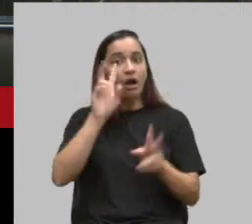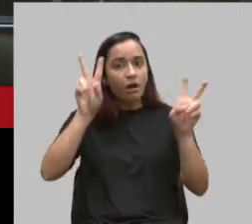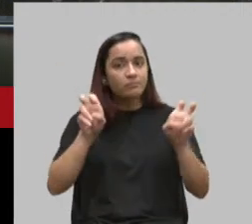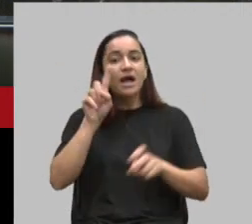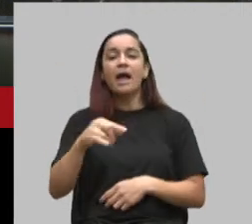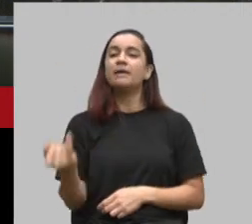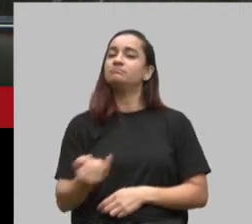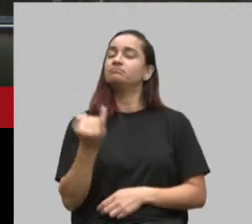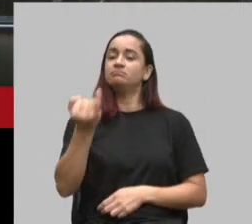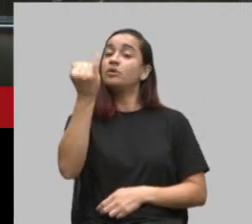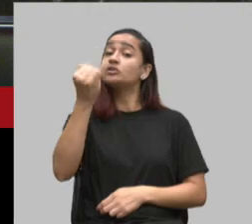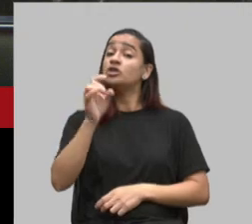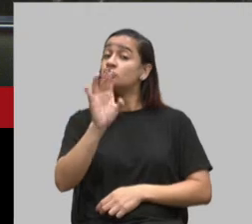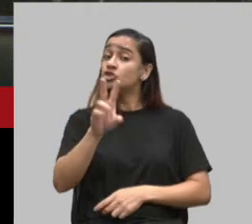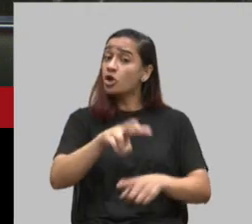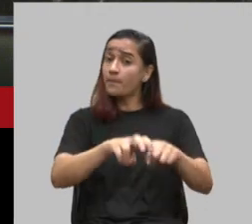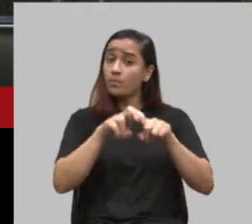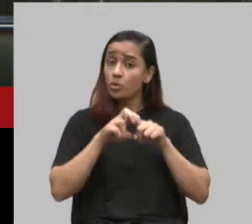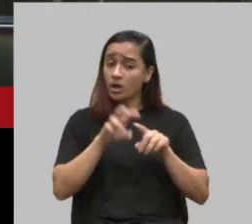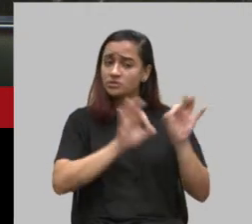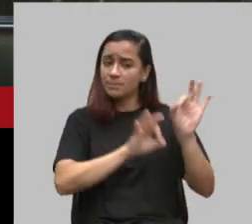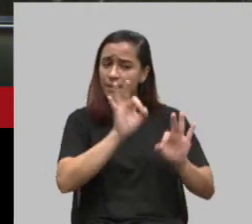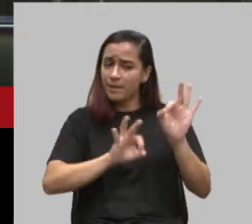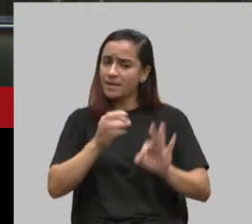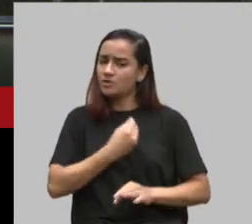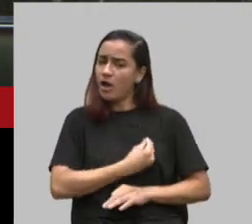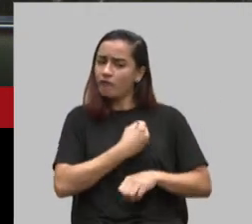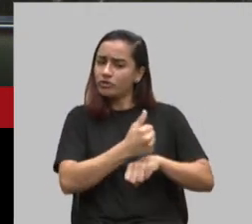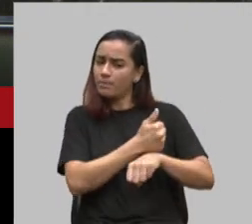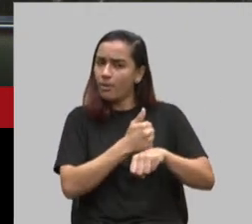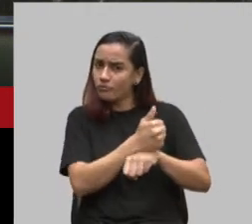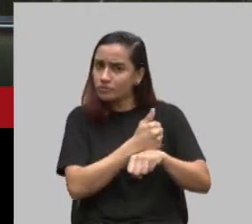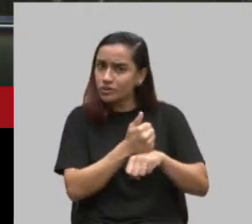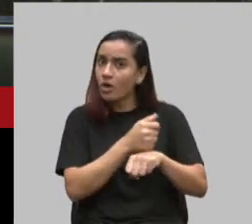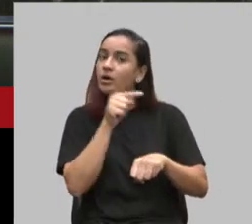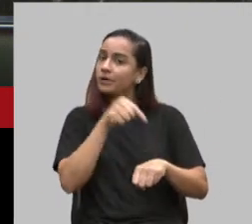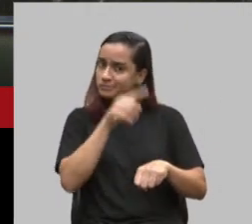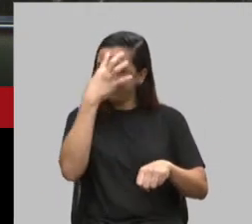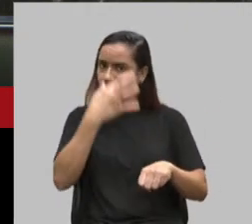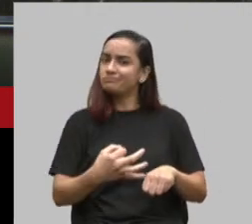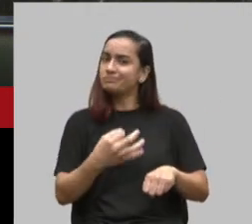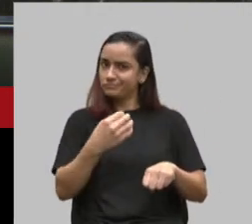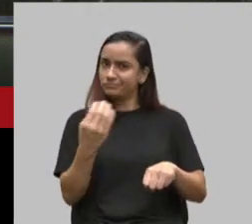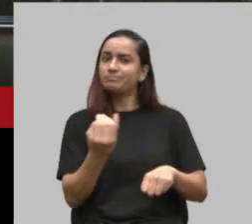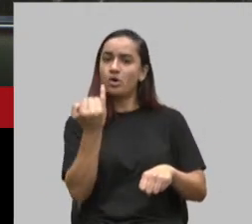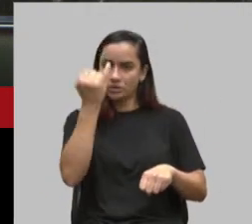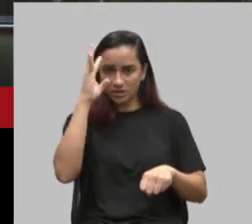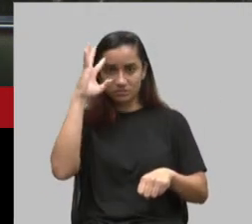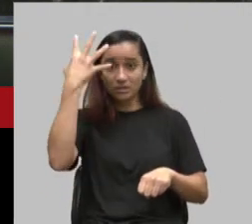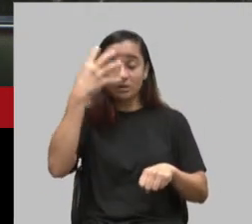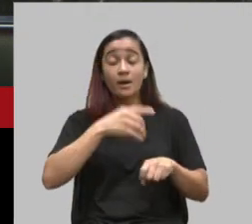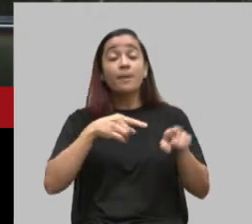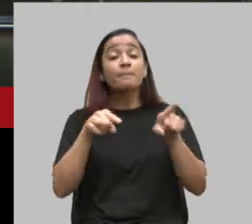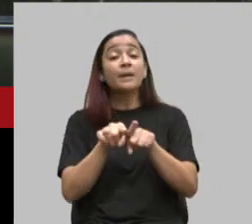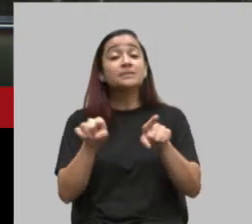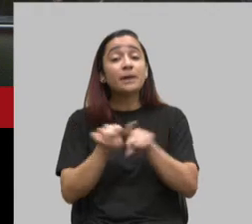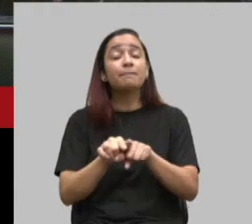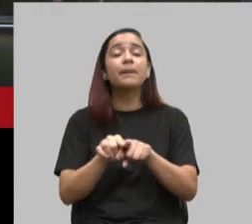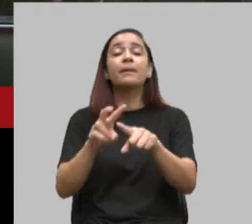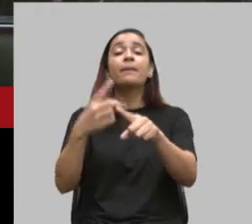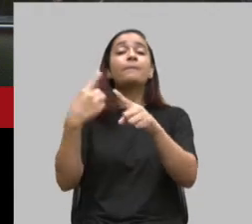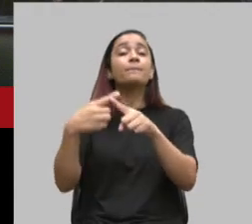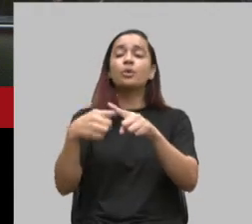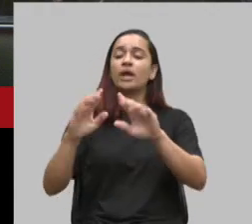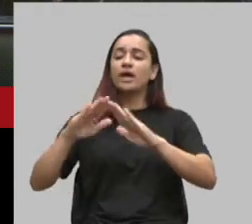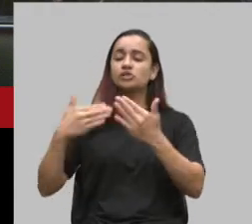só por causa da preparação para a vida profissional que é sem dúvida uma questão decisiva mas também porque a escola é o espaço